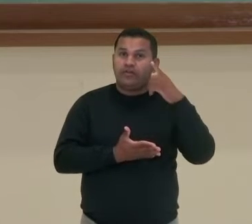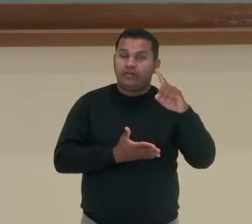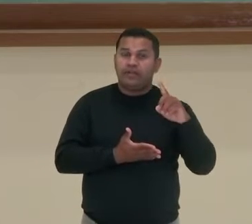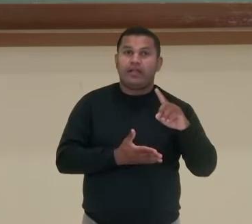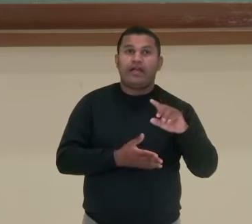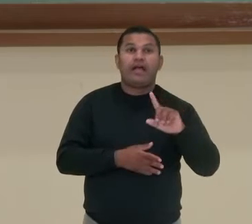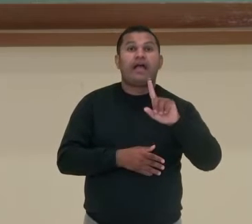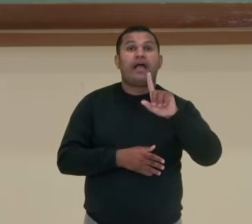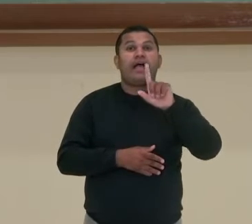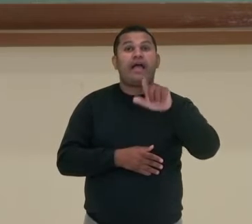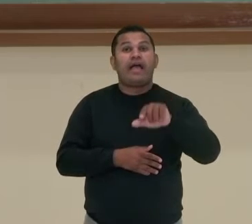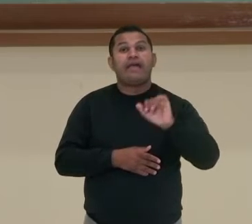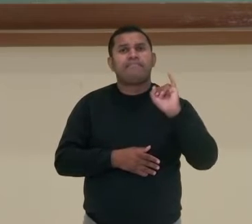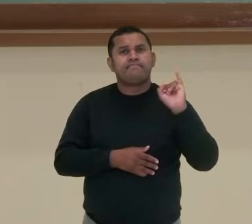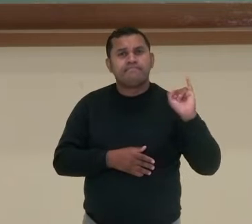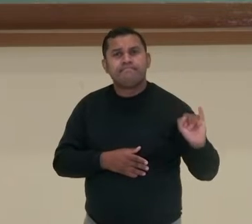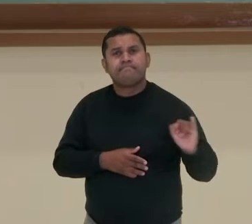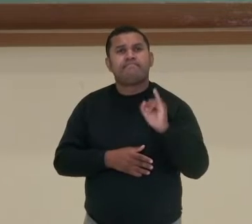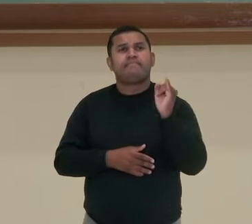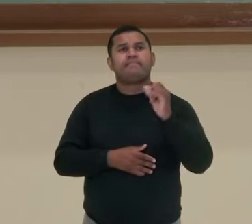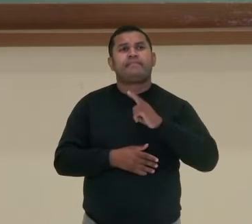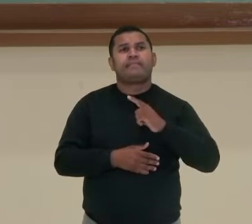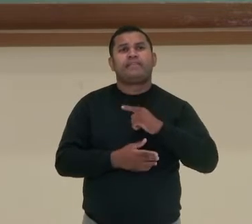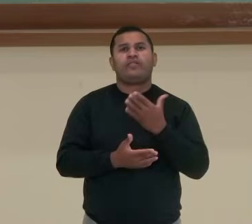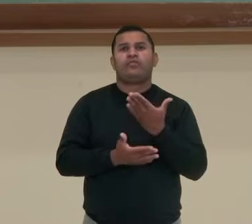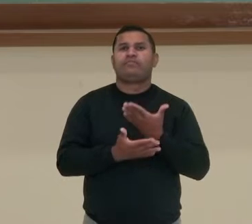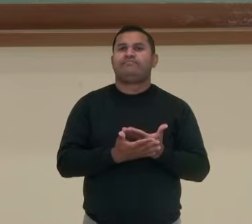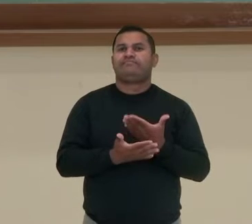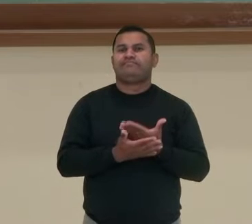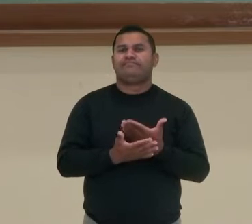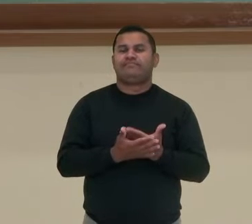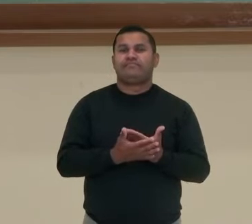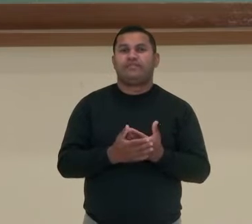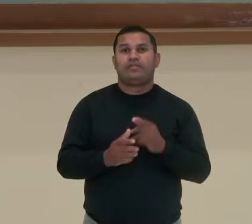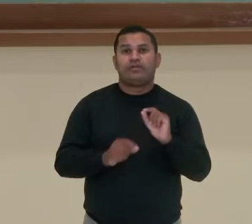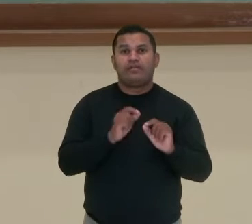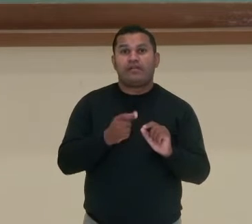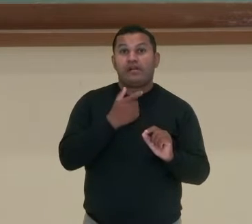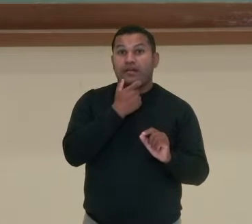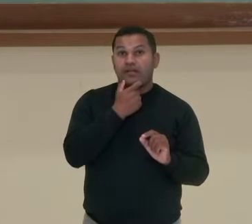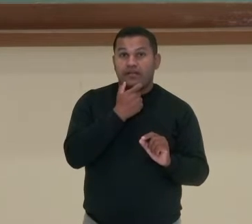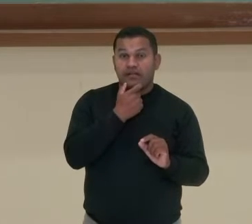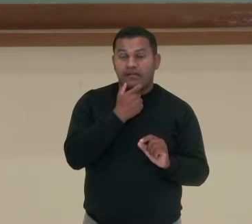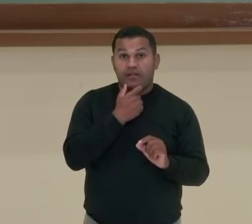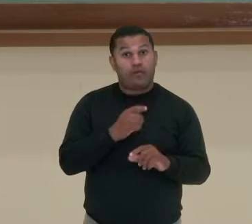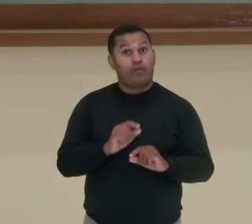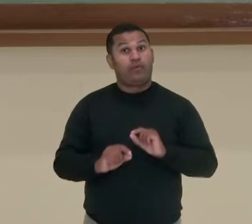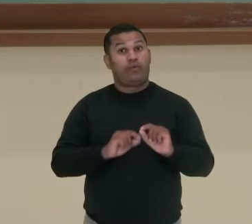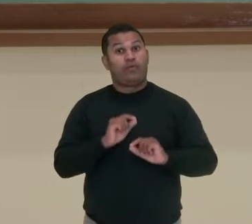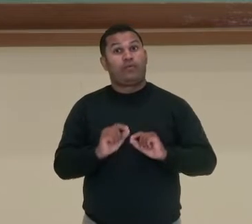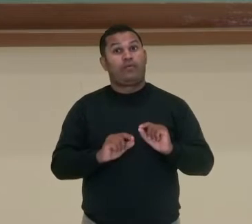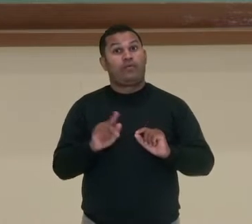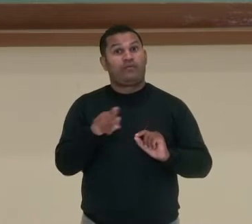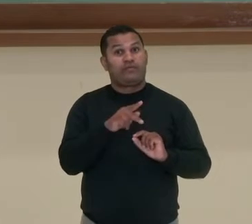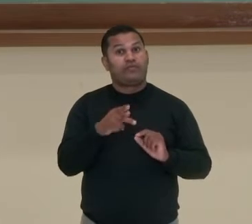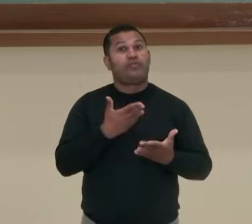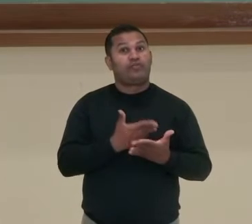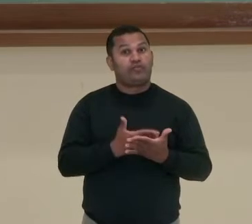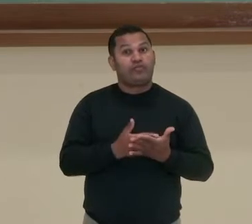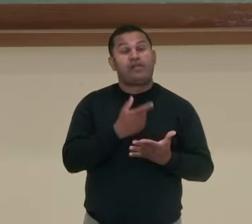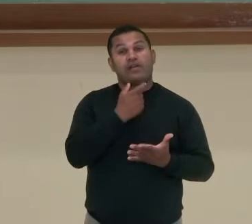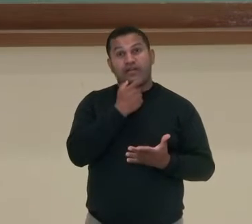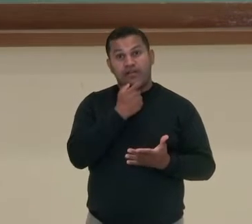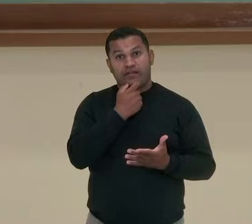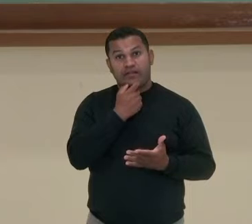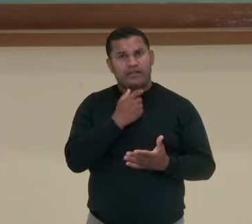momento ideal para meus estudos de inglês. O quê? Você estuda inglês? Sim. Os